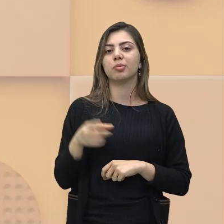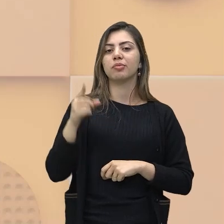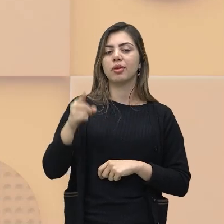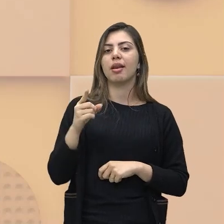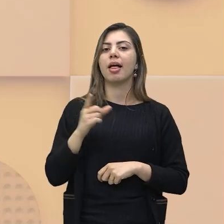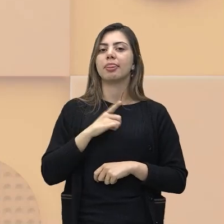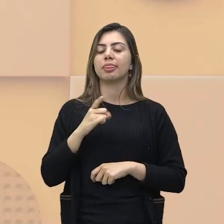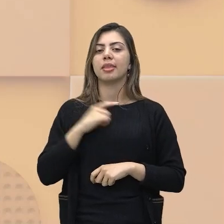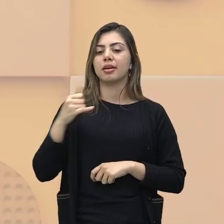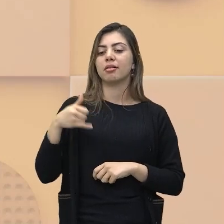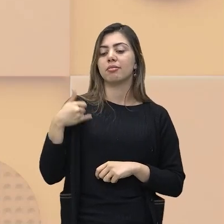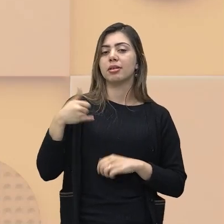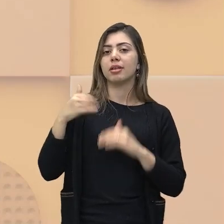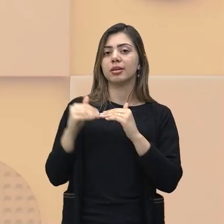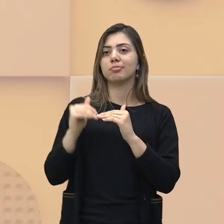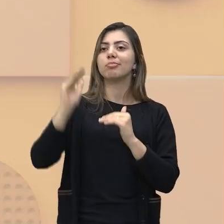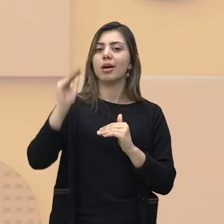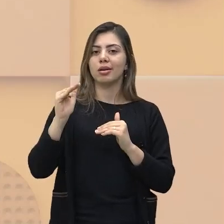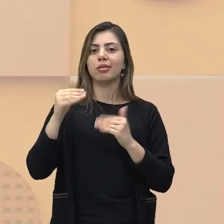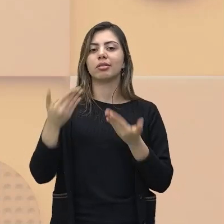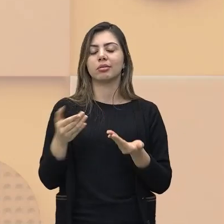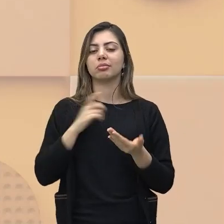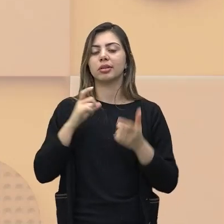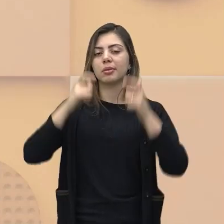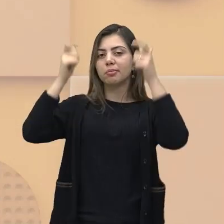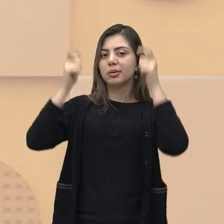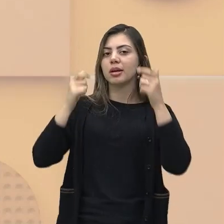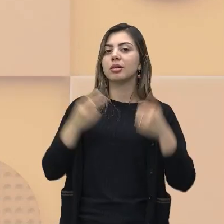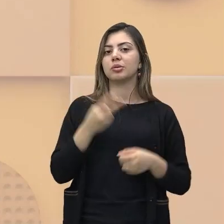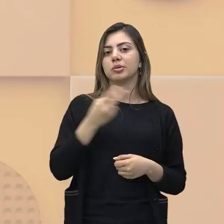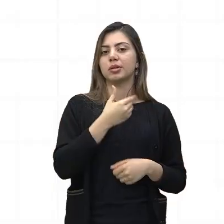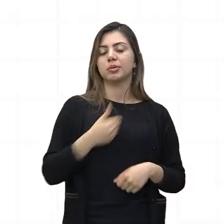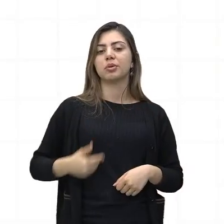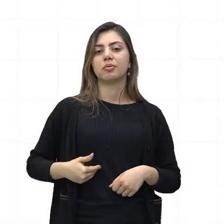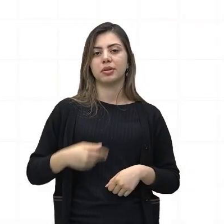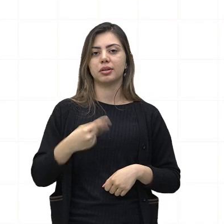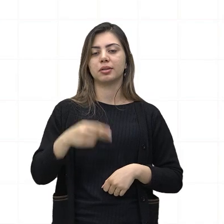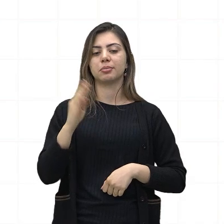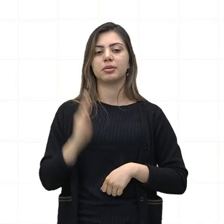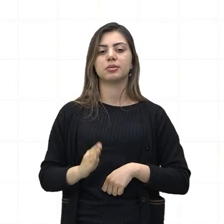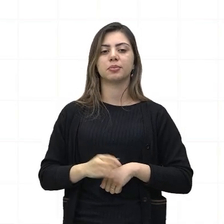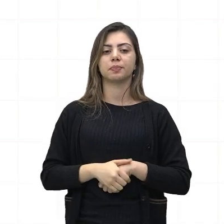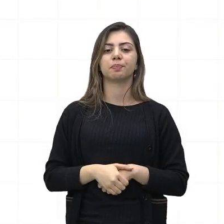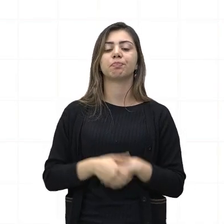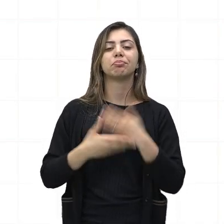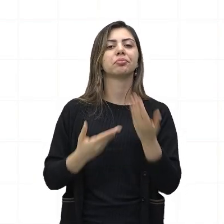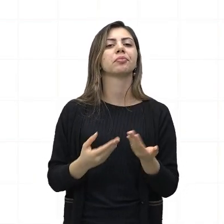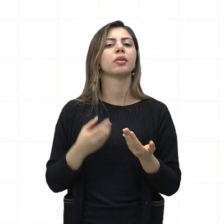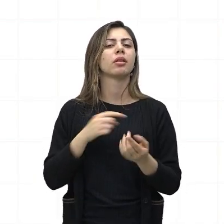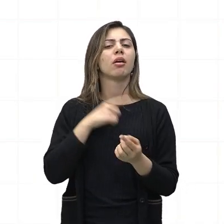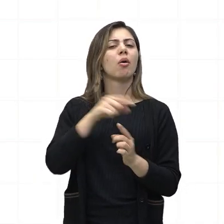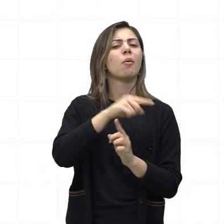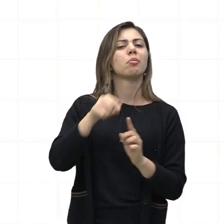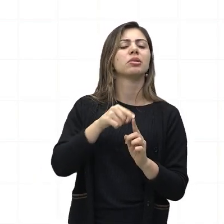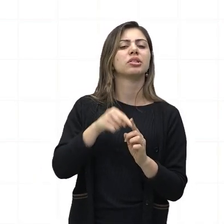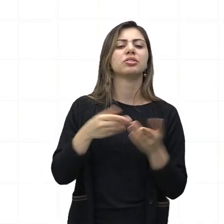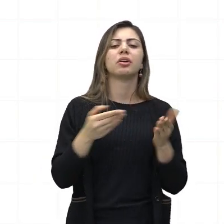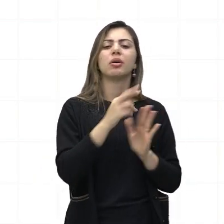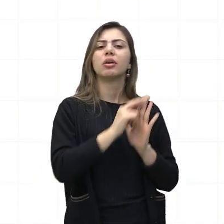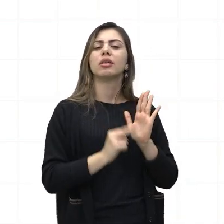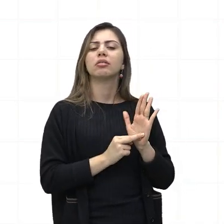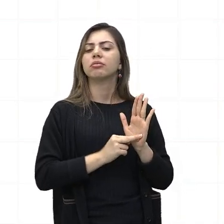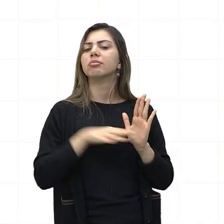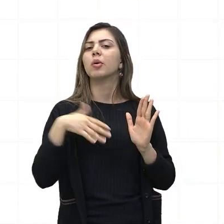momento ali de quando nós temos o início do segundo reinado no Brasil. Continuando. E qual era o objetivo desse regulamento das